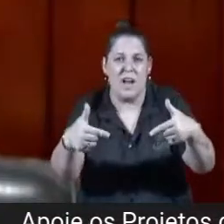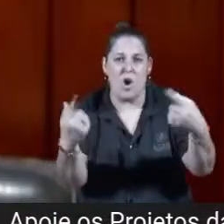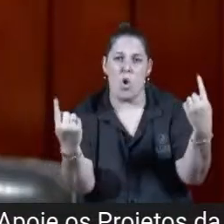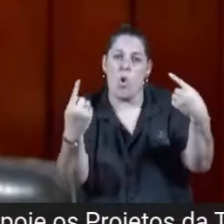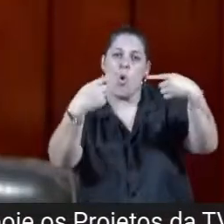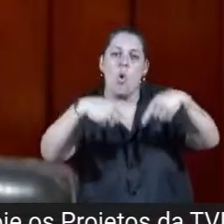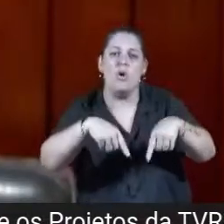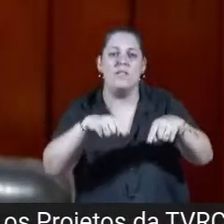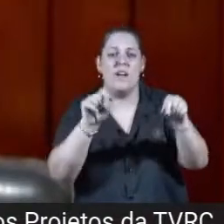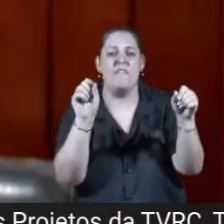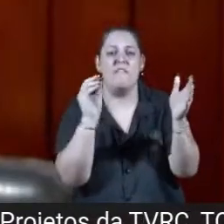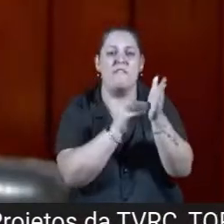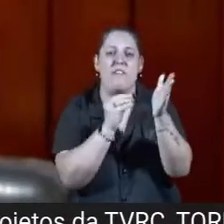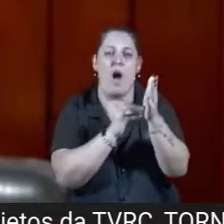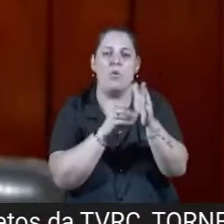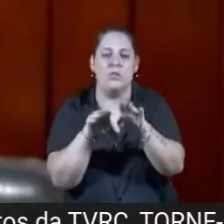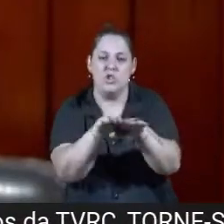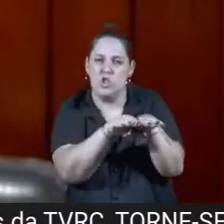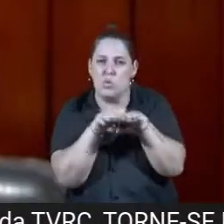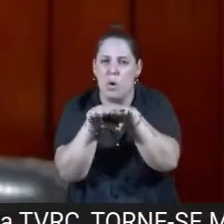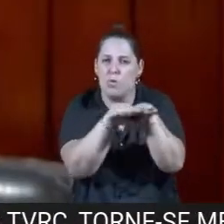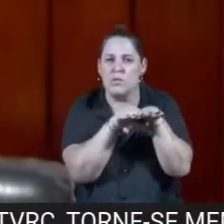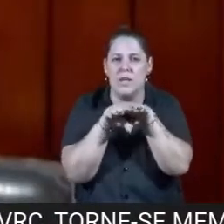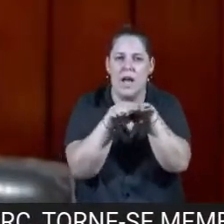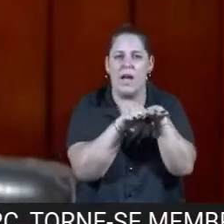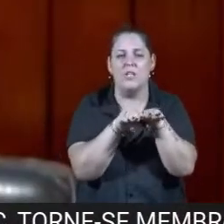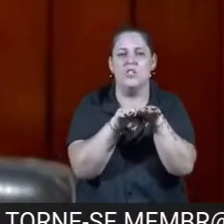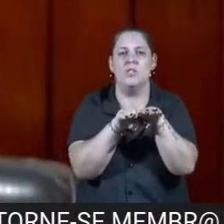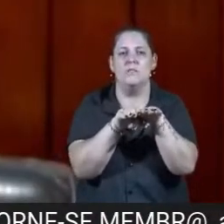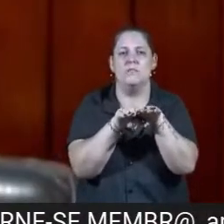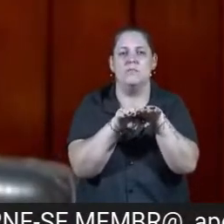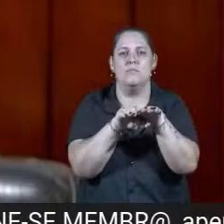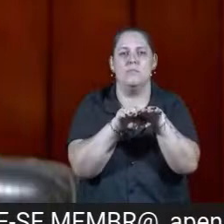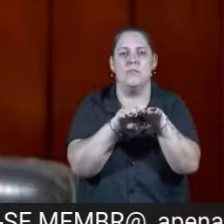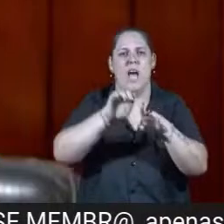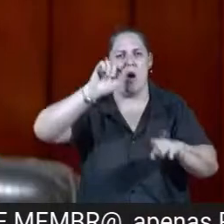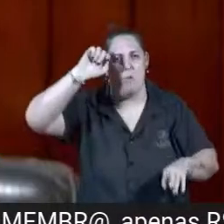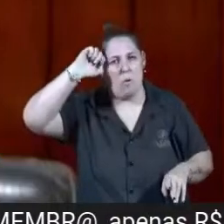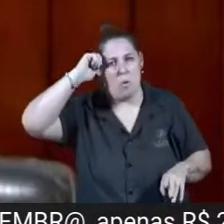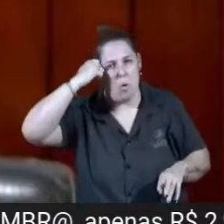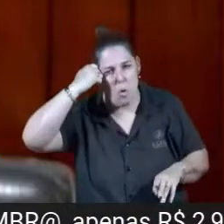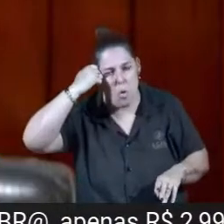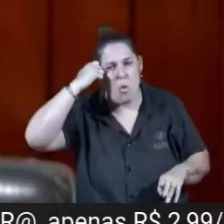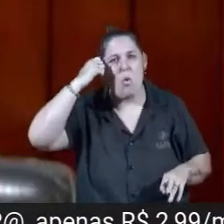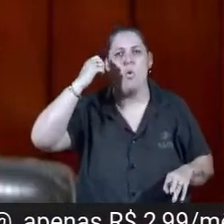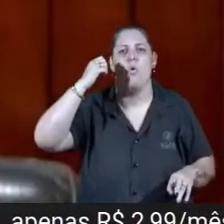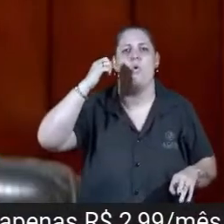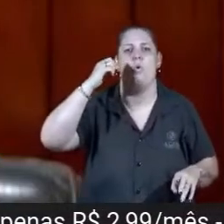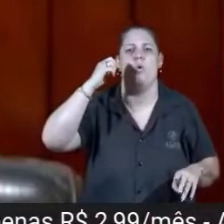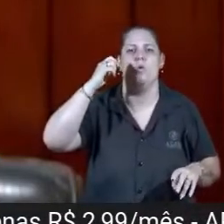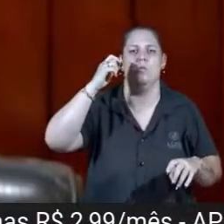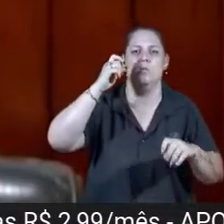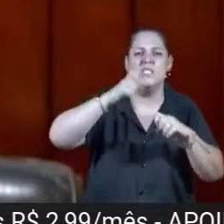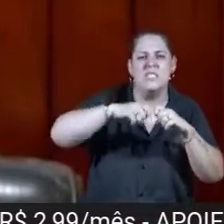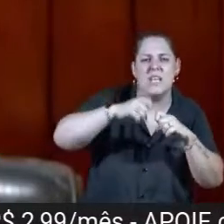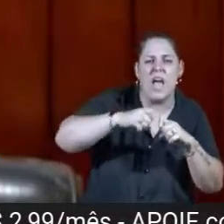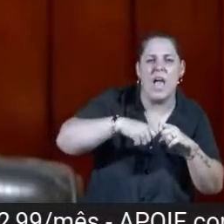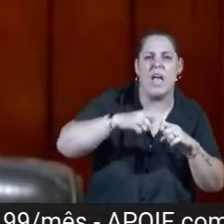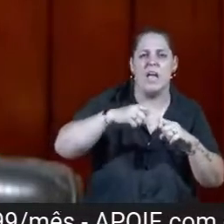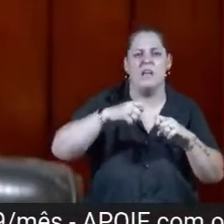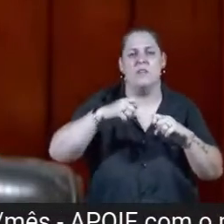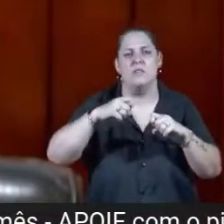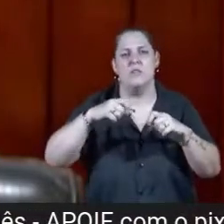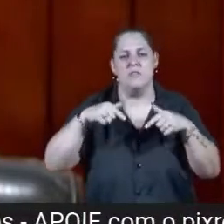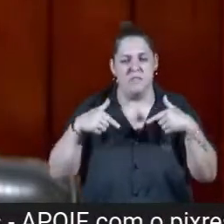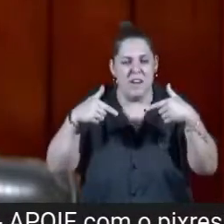desigualdades, em especial a questão racial, a questão de gênero, porque para enfrentar e